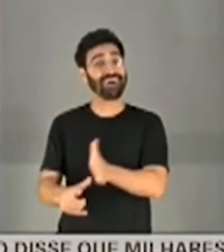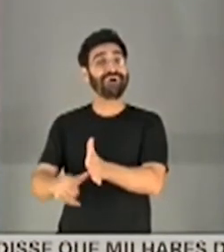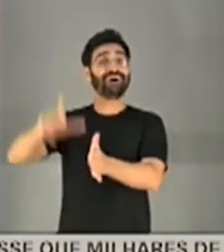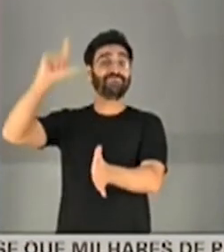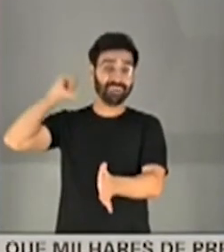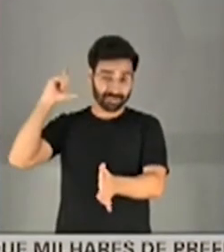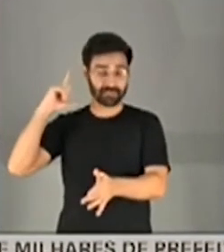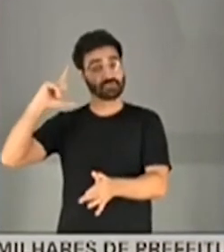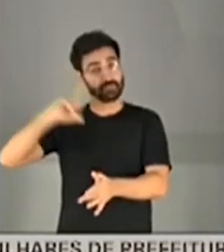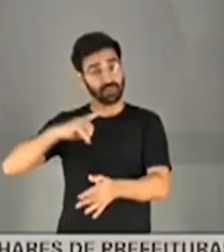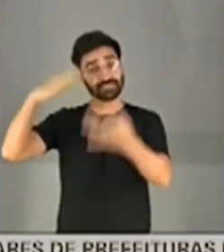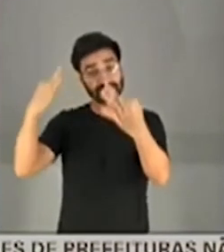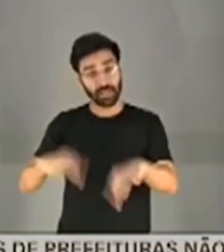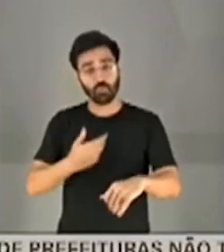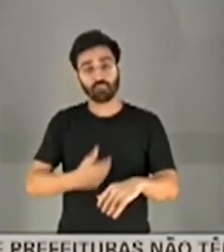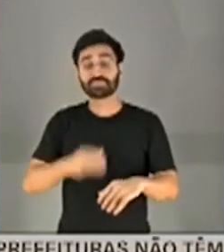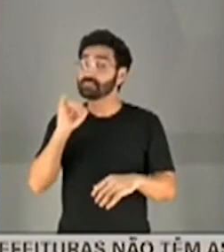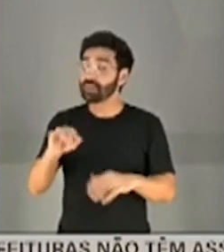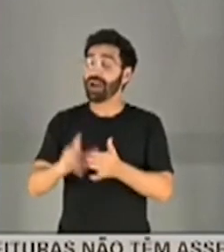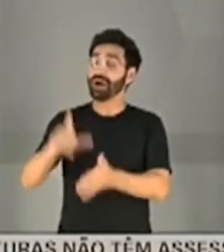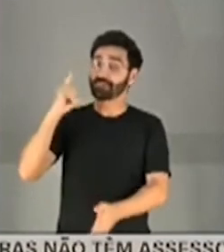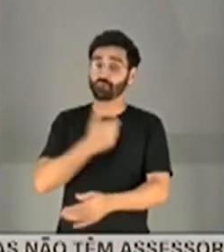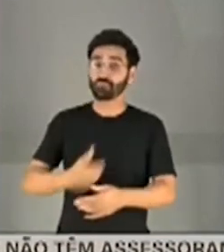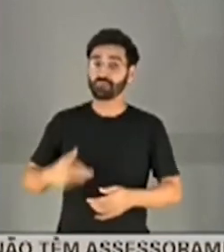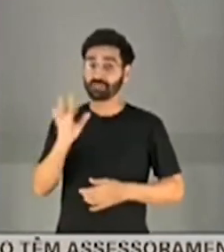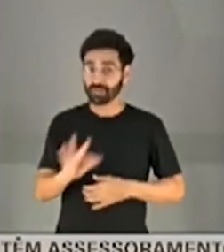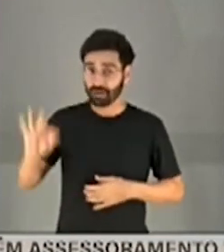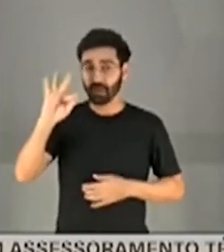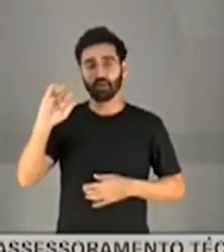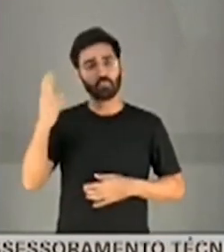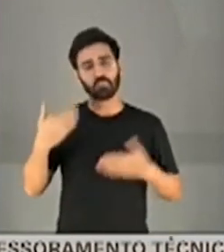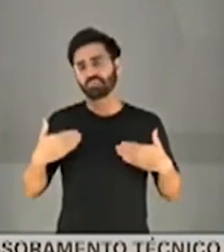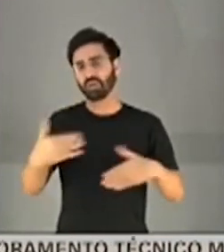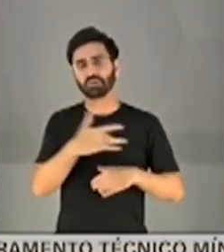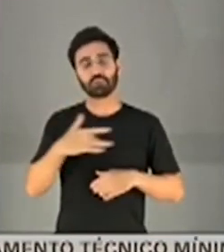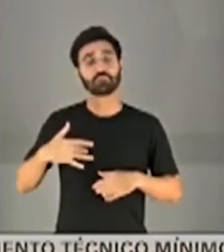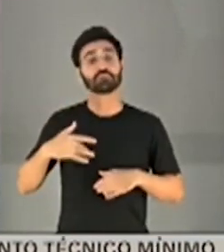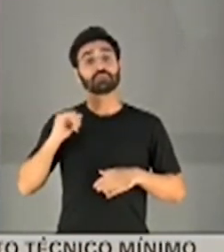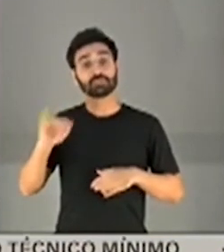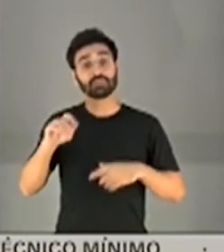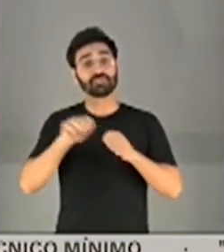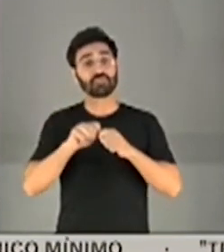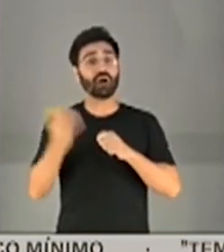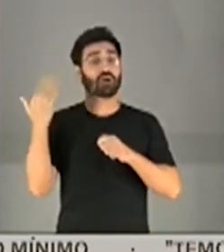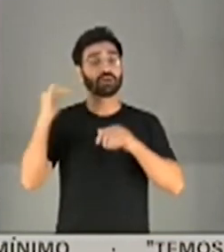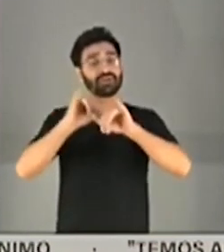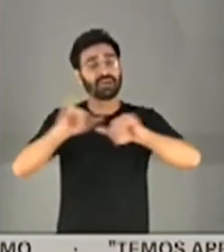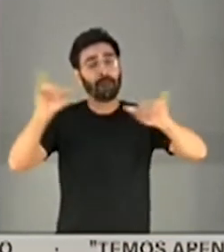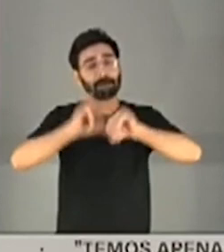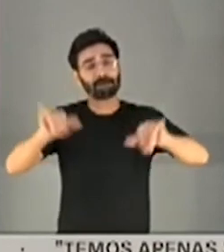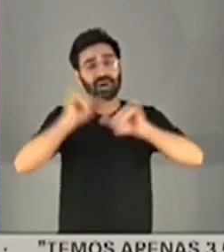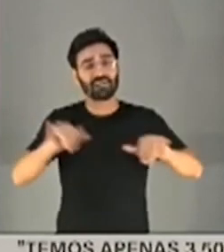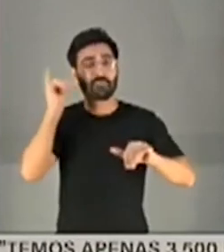realmente instituída pelo governo federal e pelo Ministério da Saúde uma boa campanha de